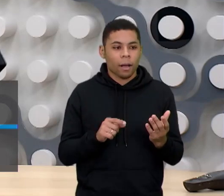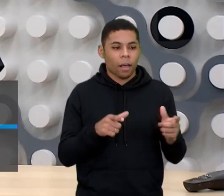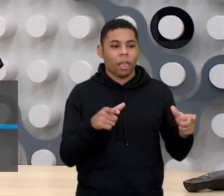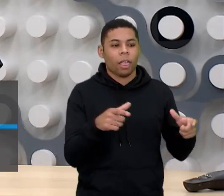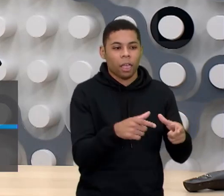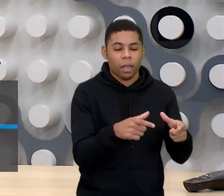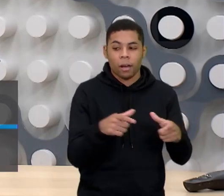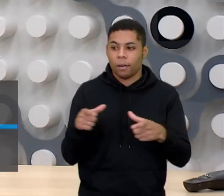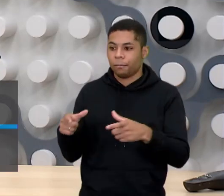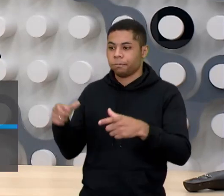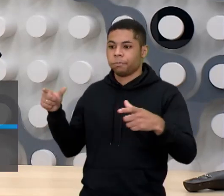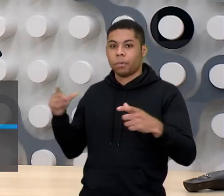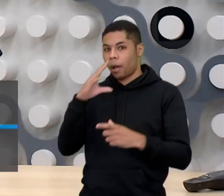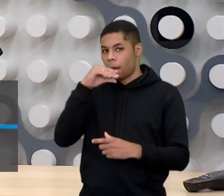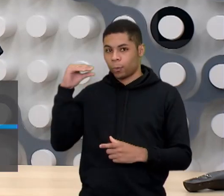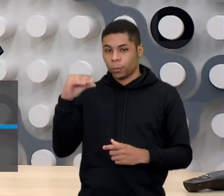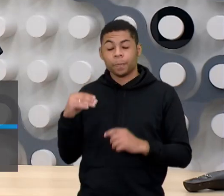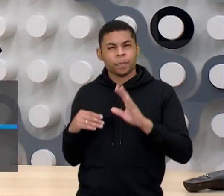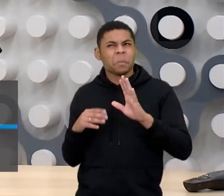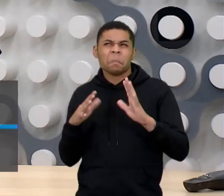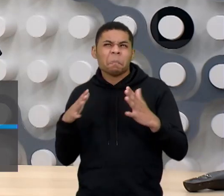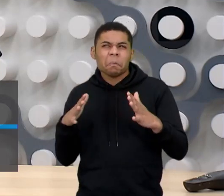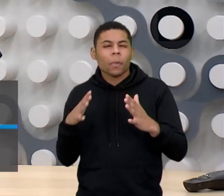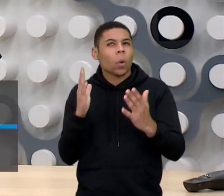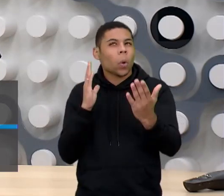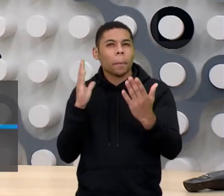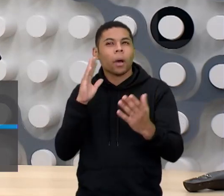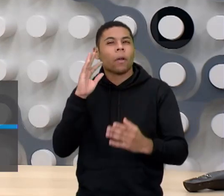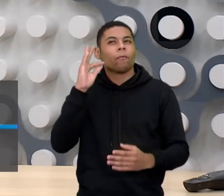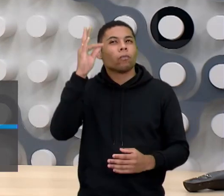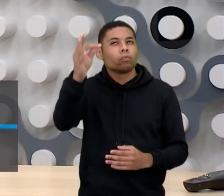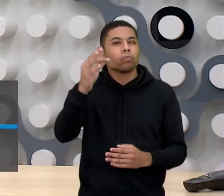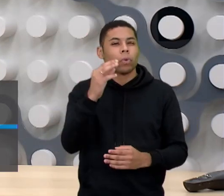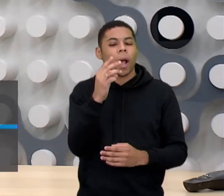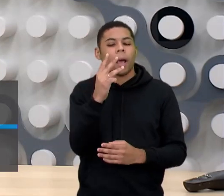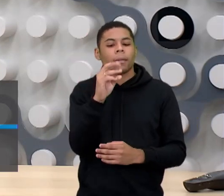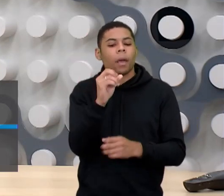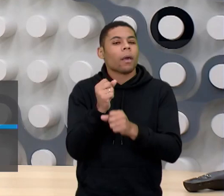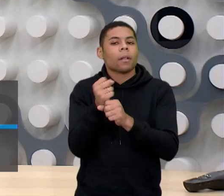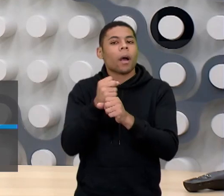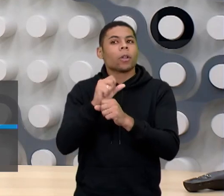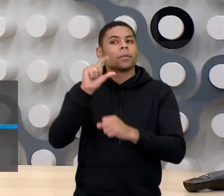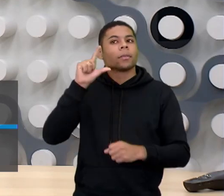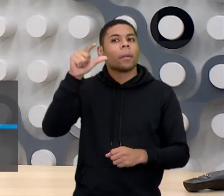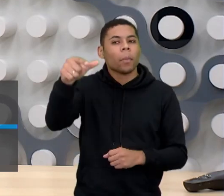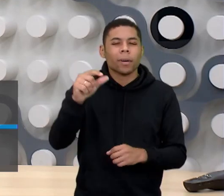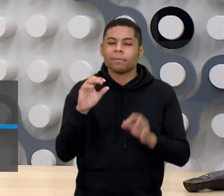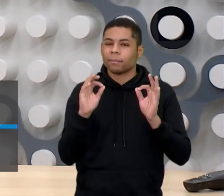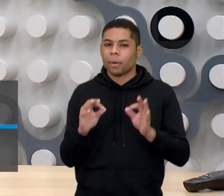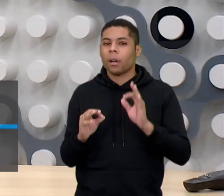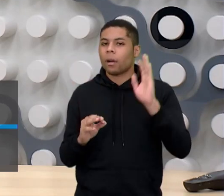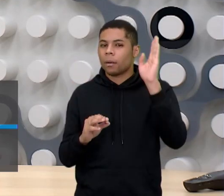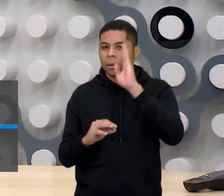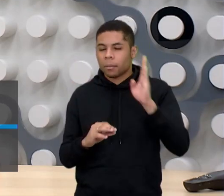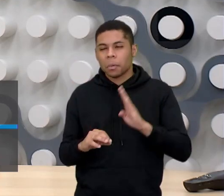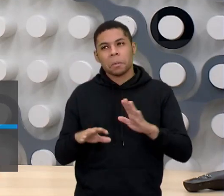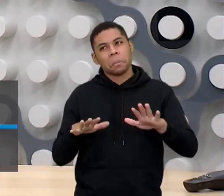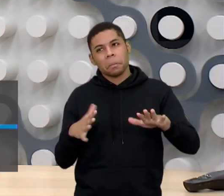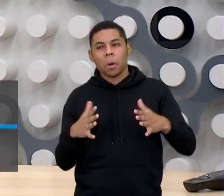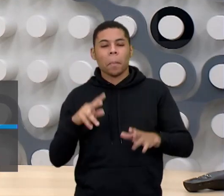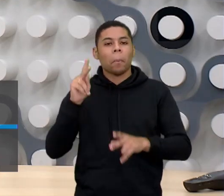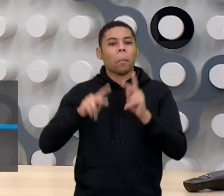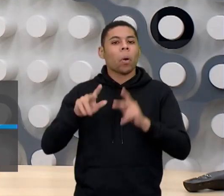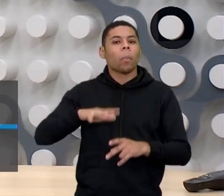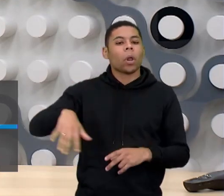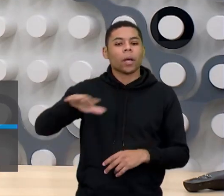ou menos 30 anos, né, ou até menos, o Brasil aí já começa a ter aí uma perspectiva aí de